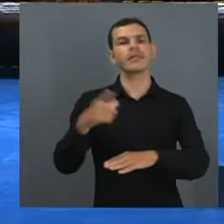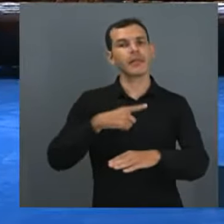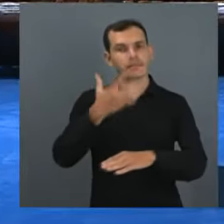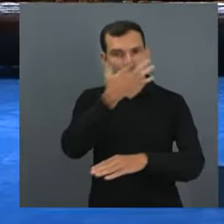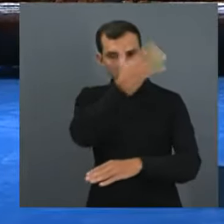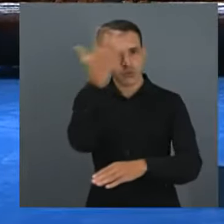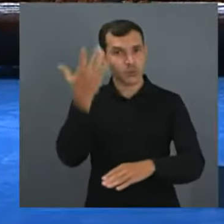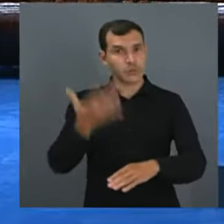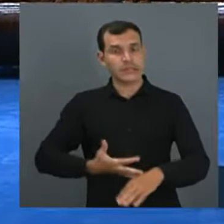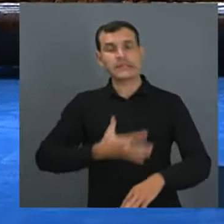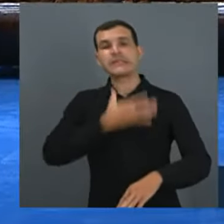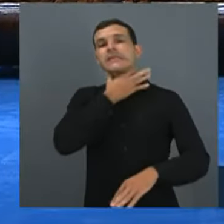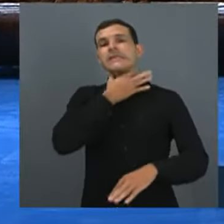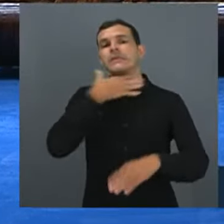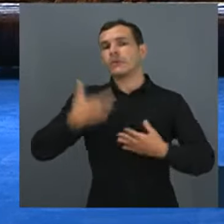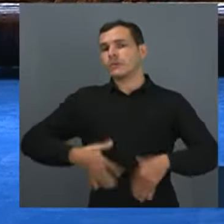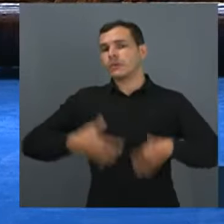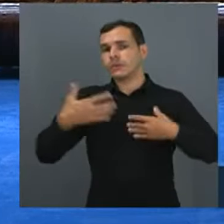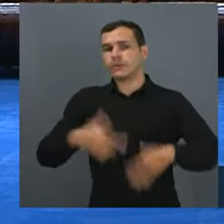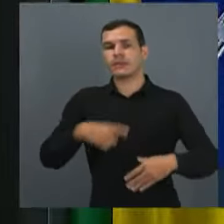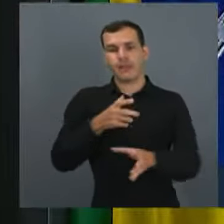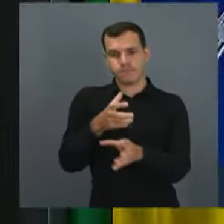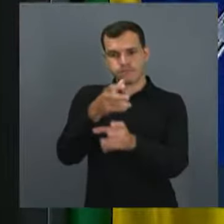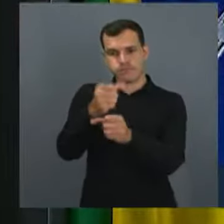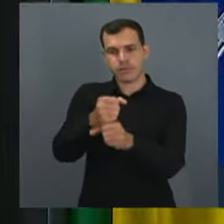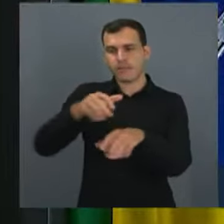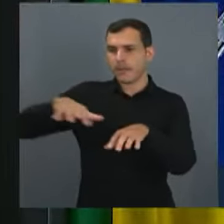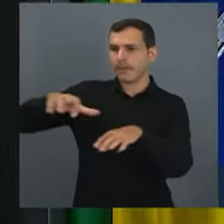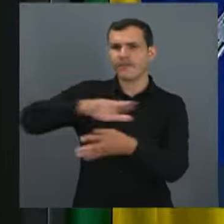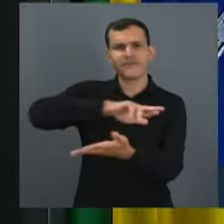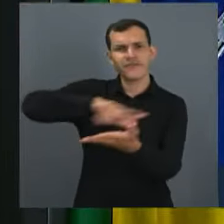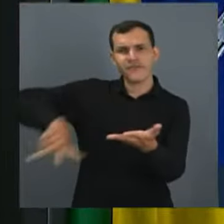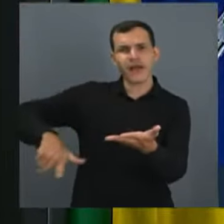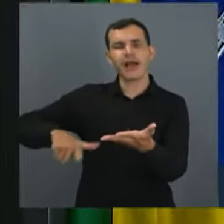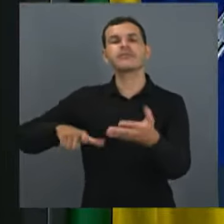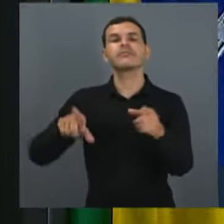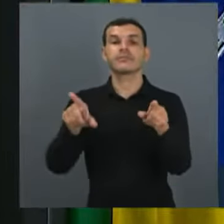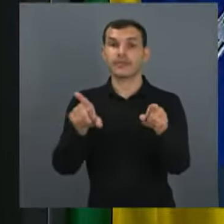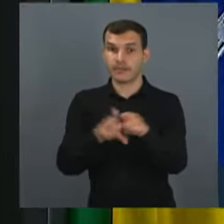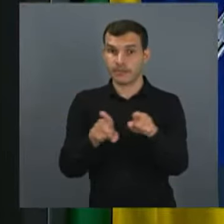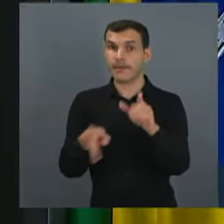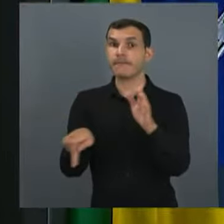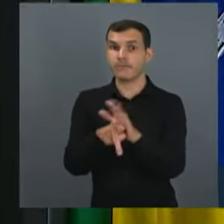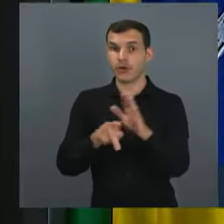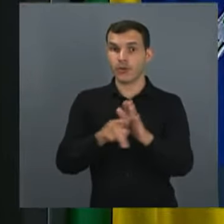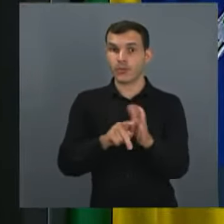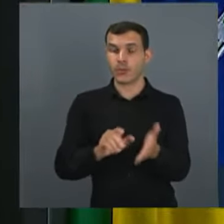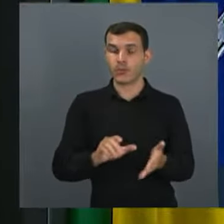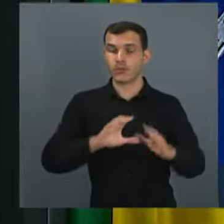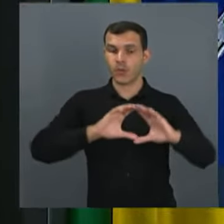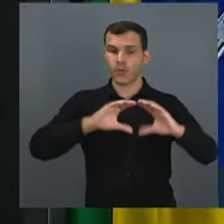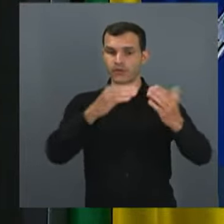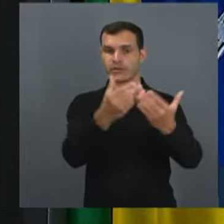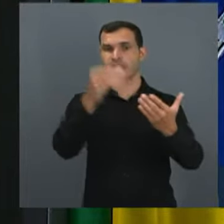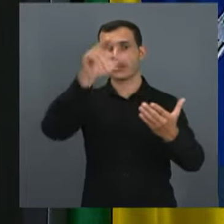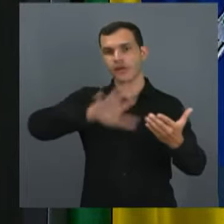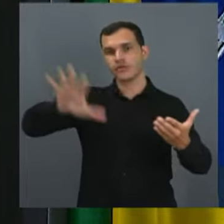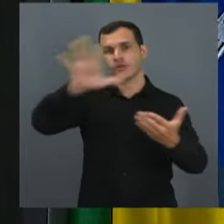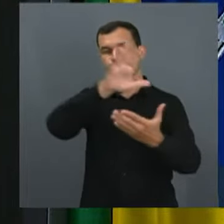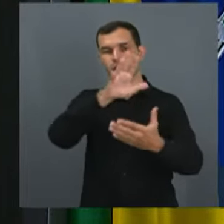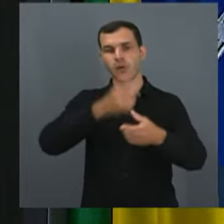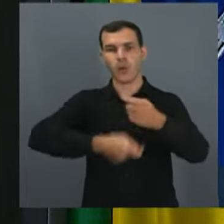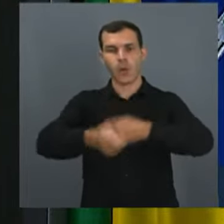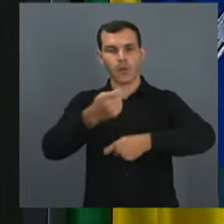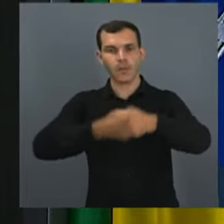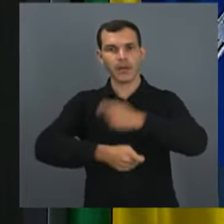estão aí. Números de vários setores, inclusive da Confederação Nacional do Comércio. Endividamento em massa